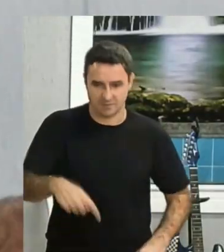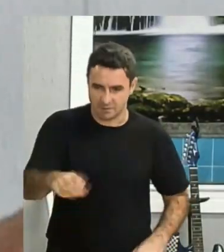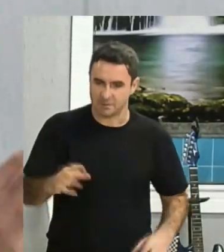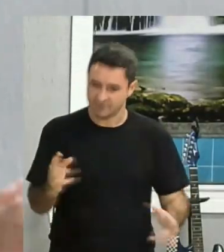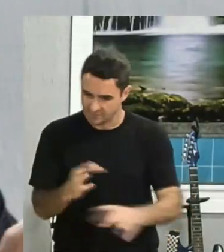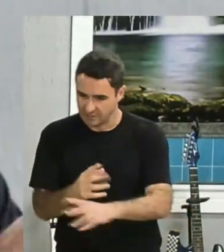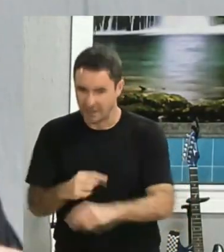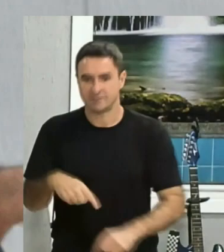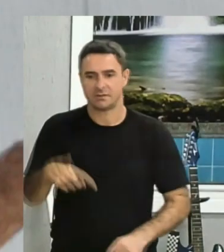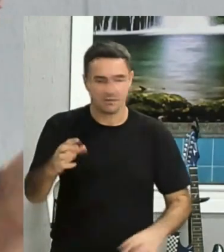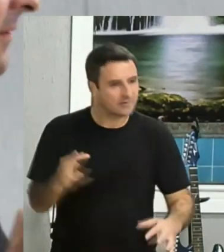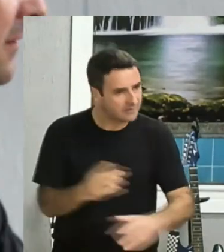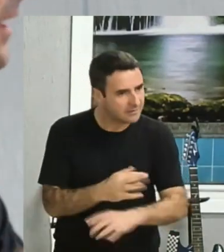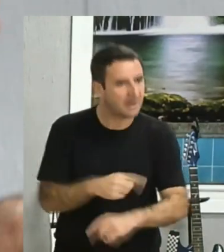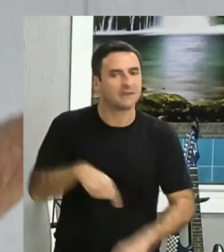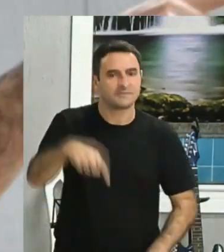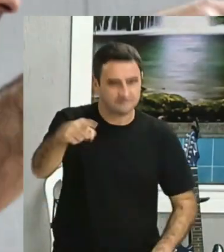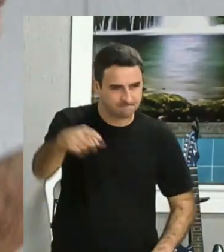entendendo, irmãos?